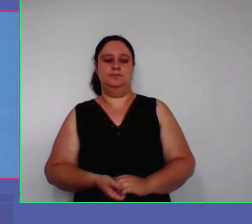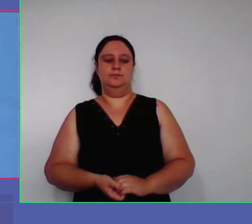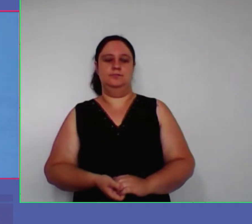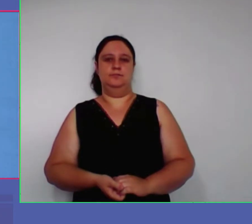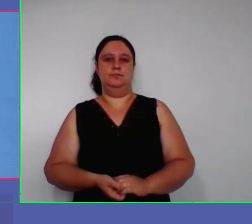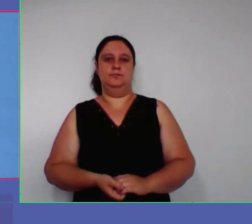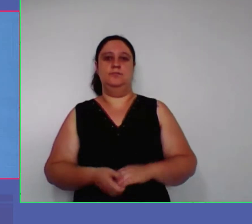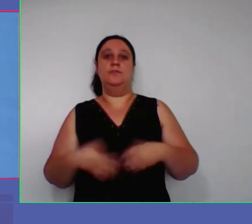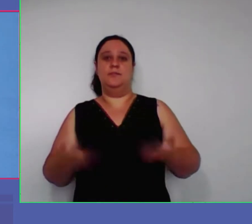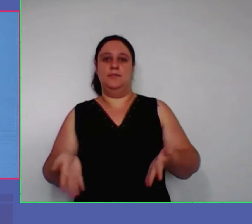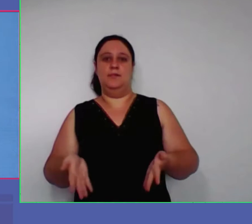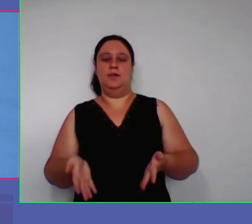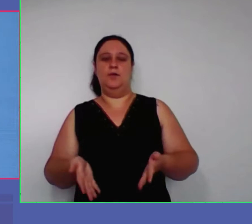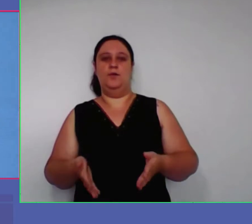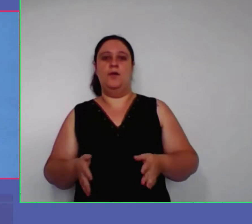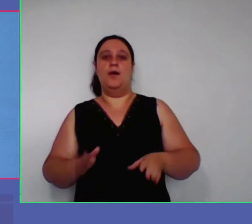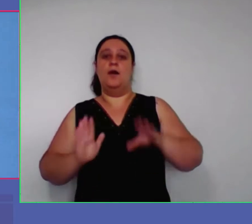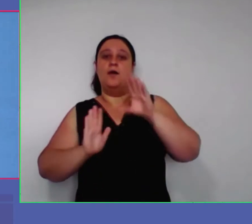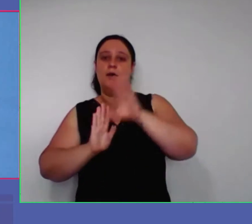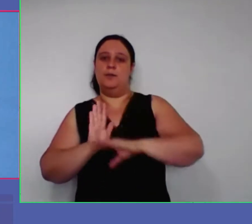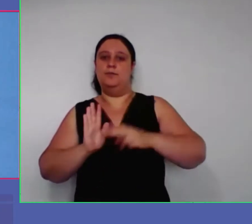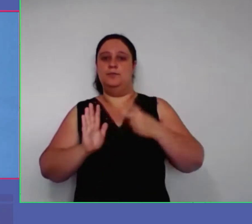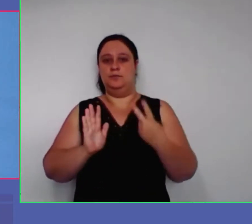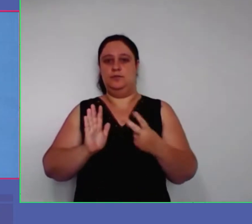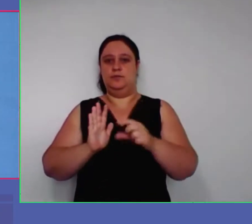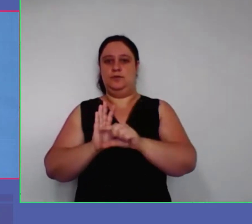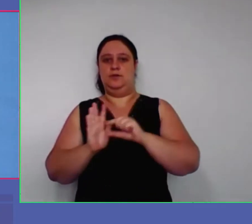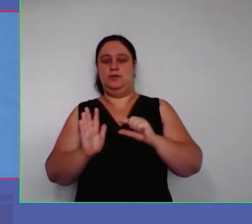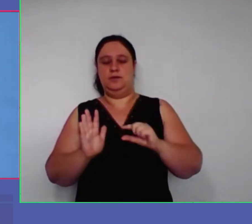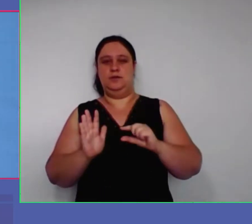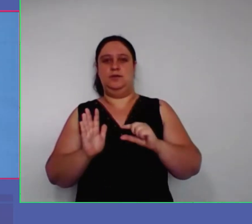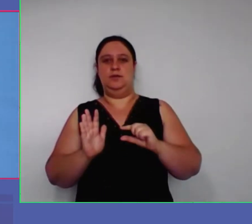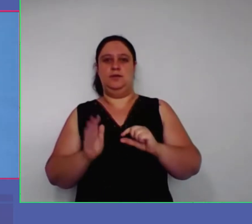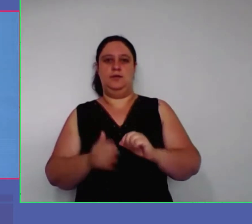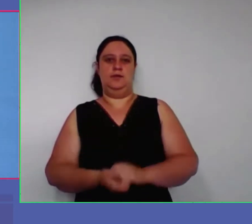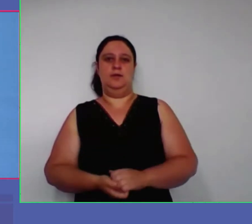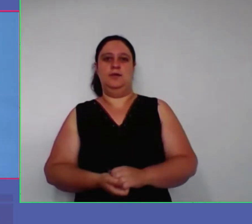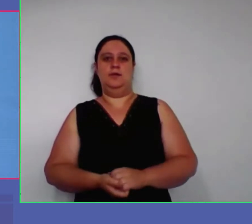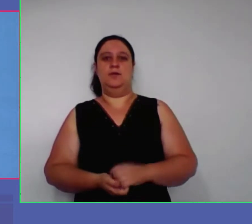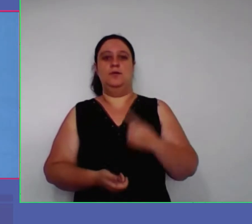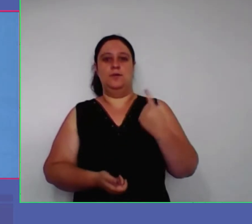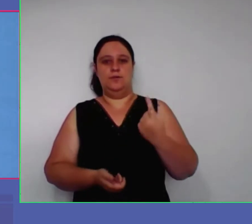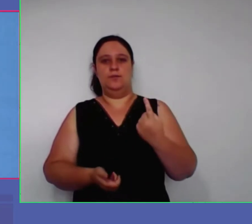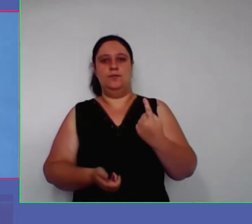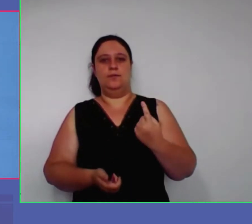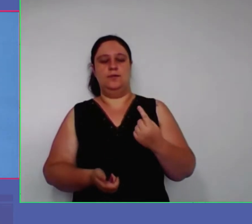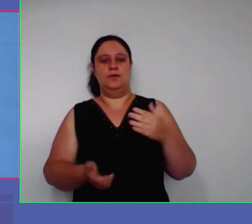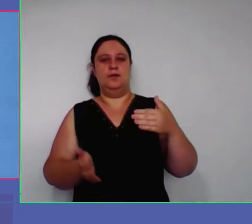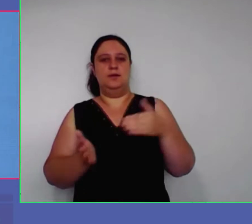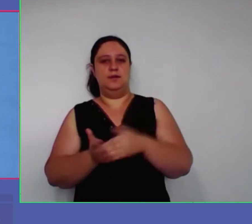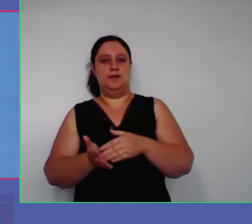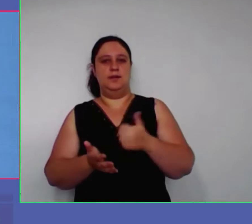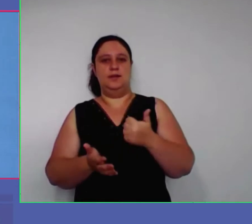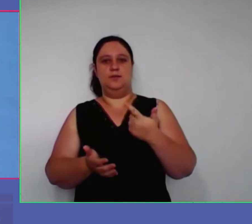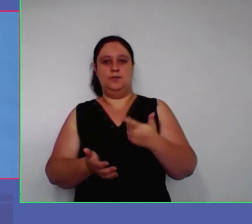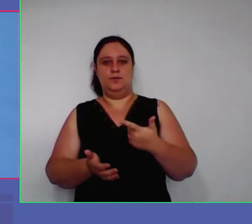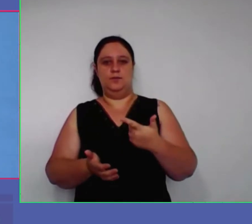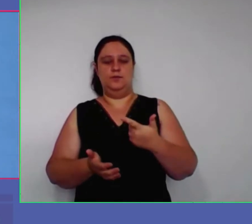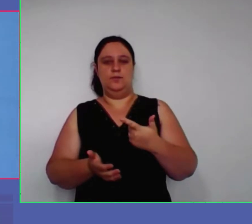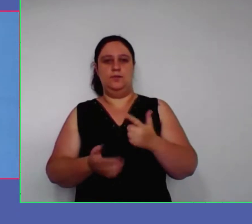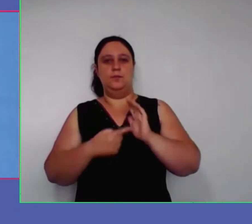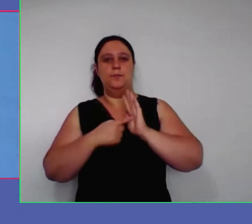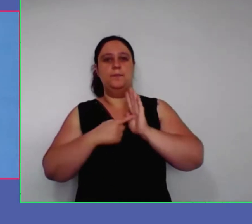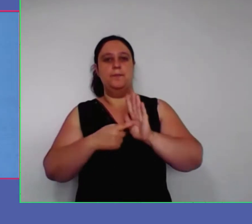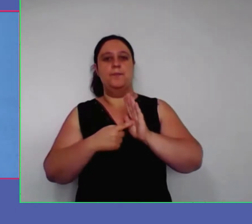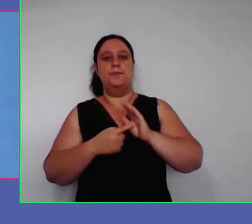2, versículos de 1 até 12, mostra o